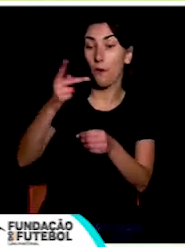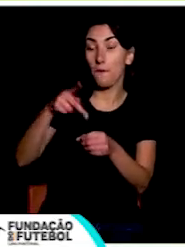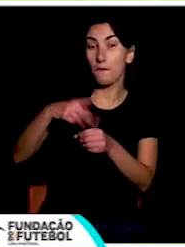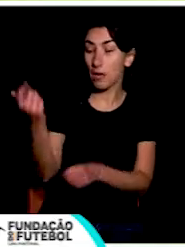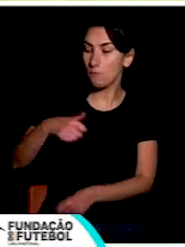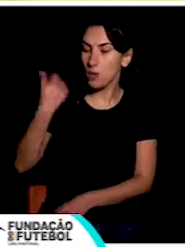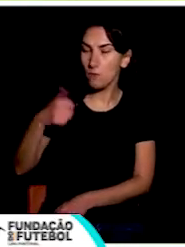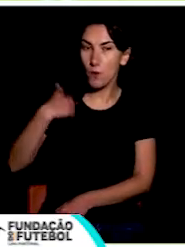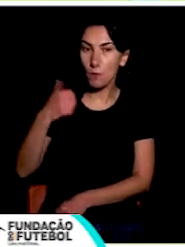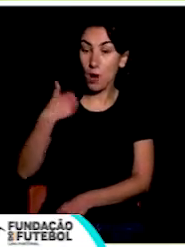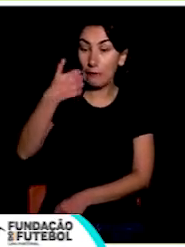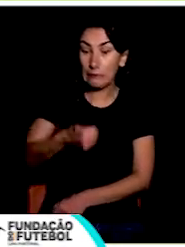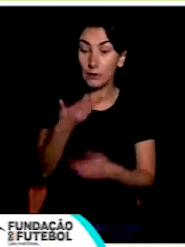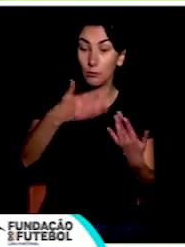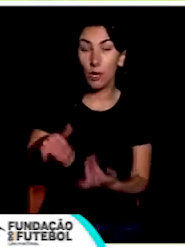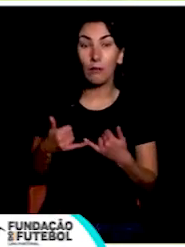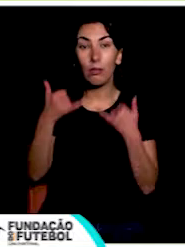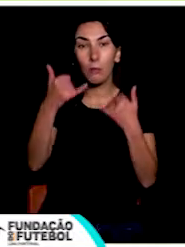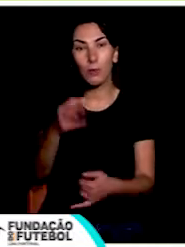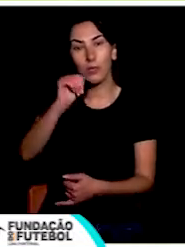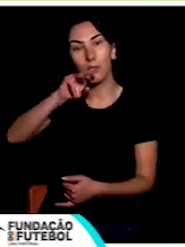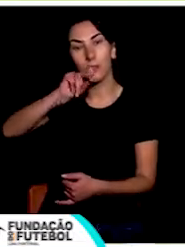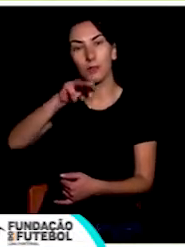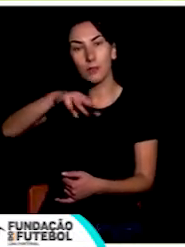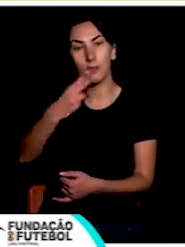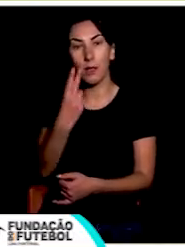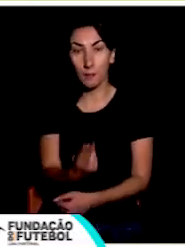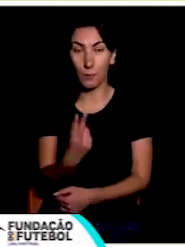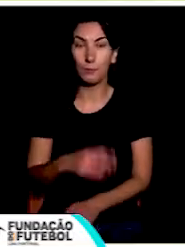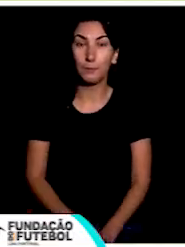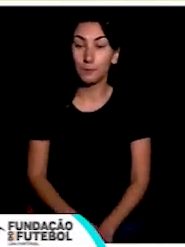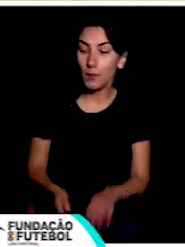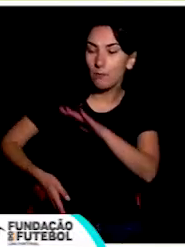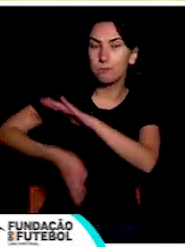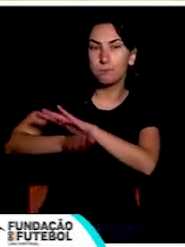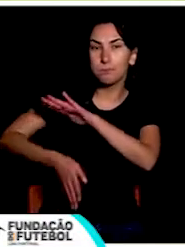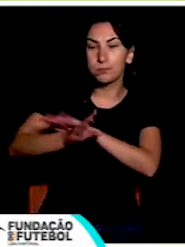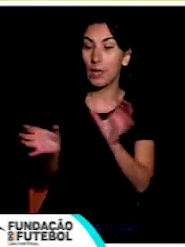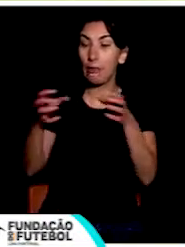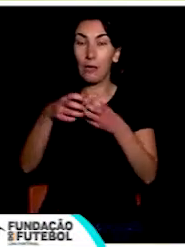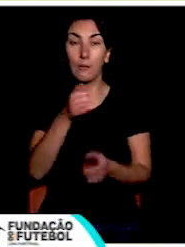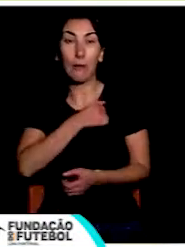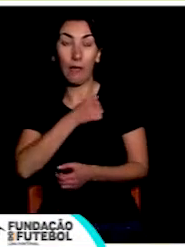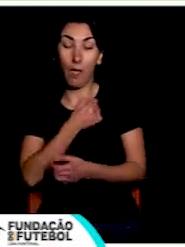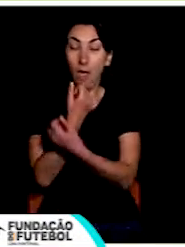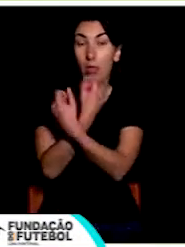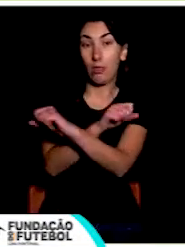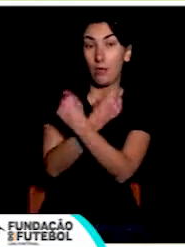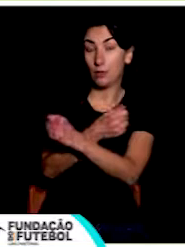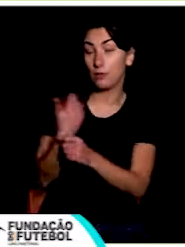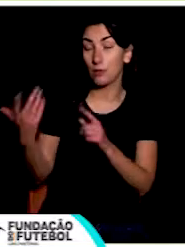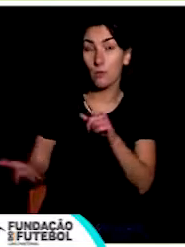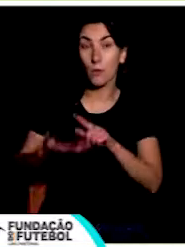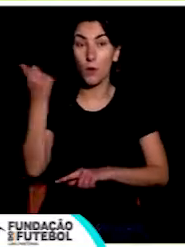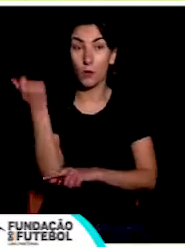O Vizela regressou às vitórias 5 jornadas depois. Samu e Kofi Kouaou assinaram os golos da equipa da casa. O Leixões